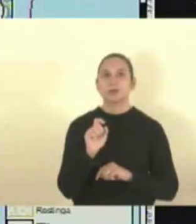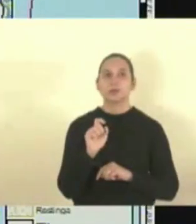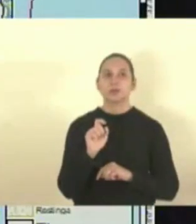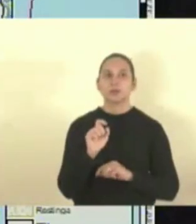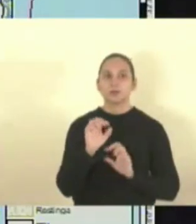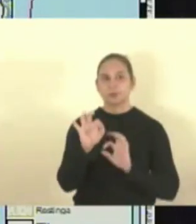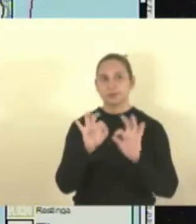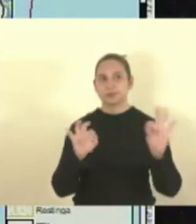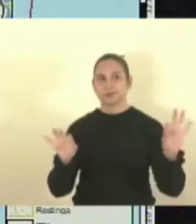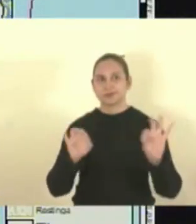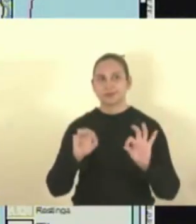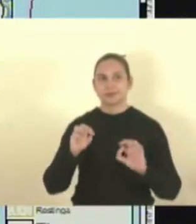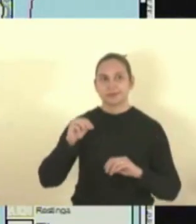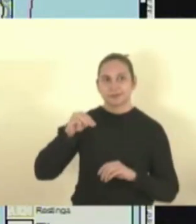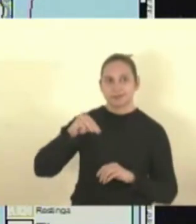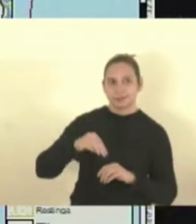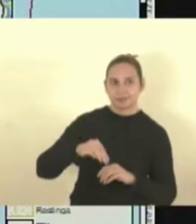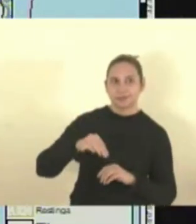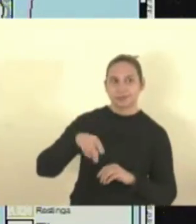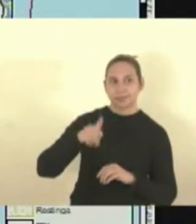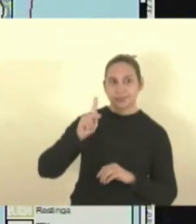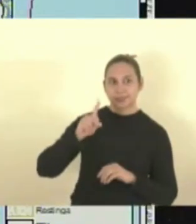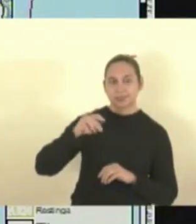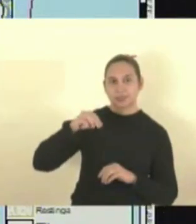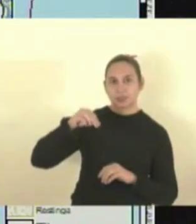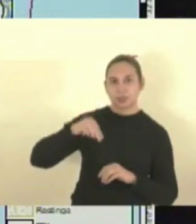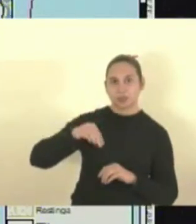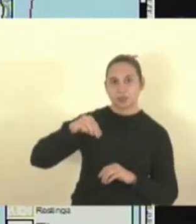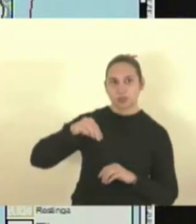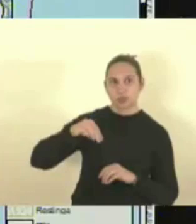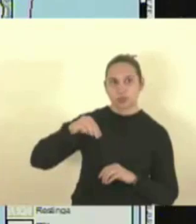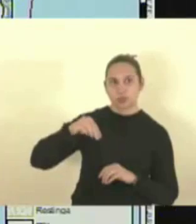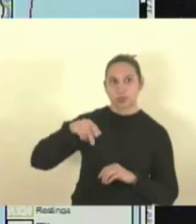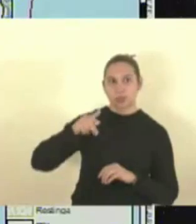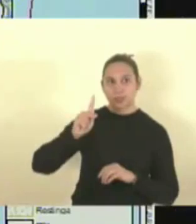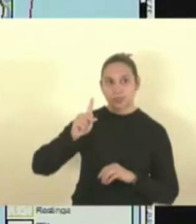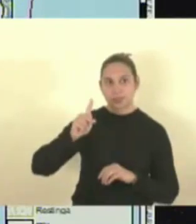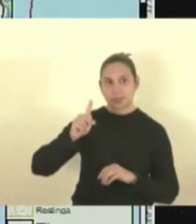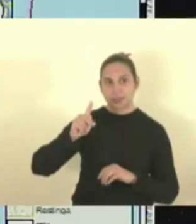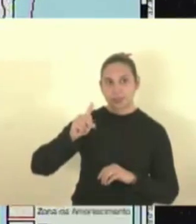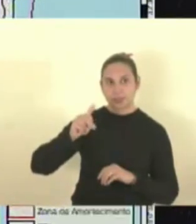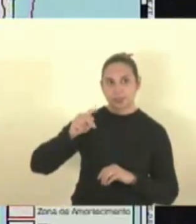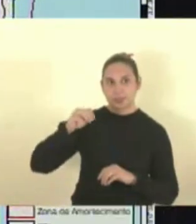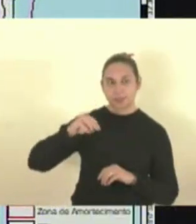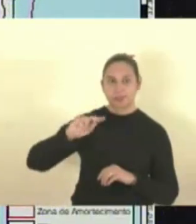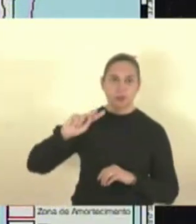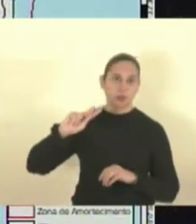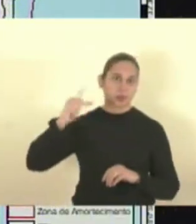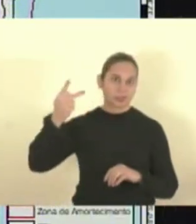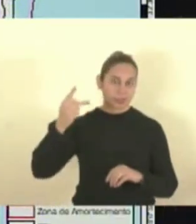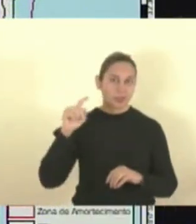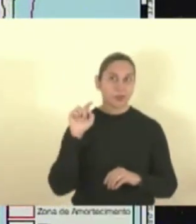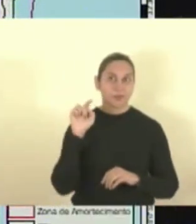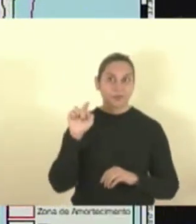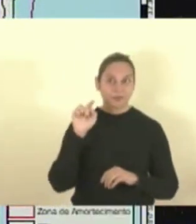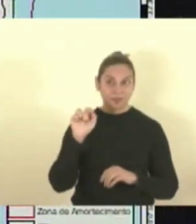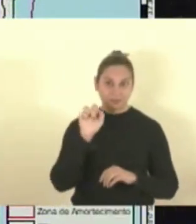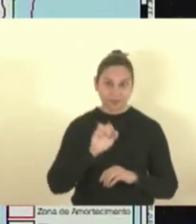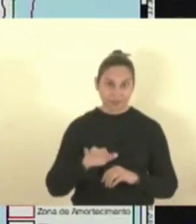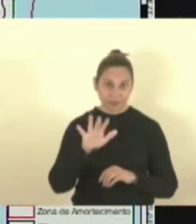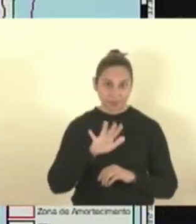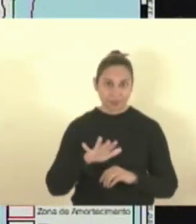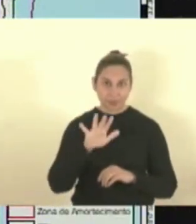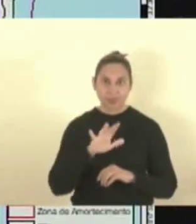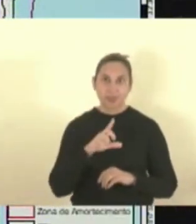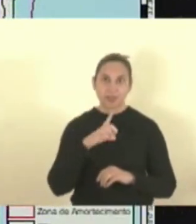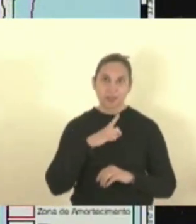quadrados, desculpa, 34 quilômetros quadrados, né? Essa área, ela tem uma configuração em termos da